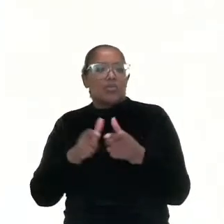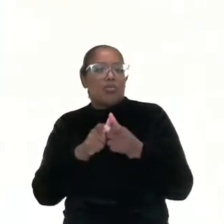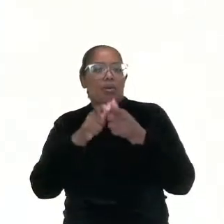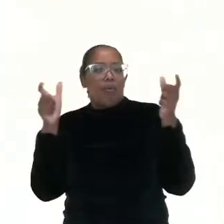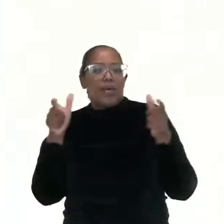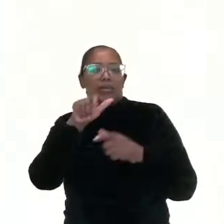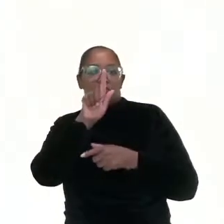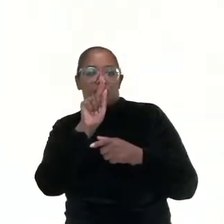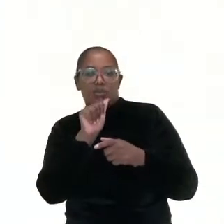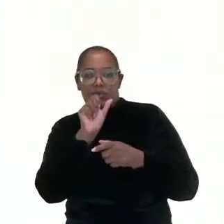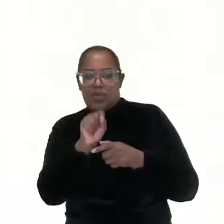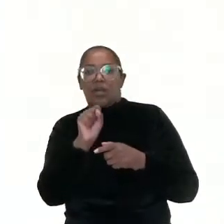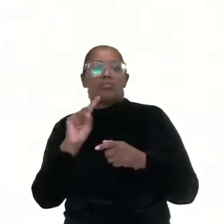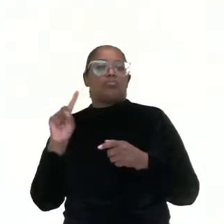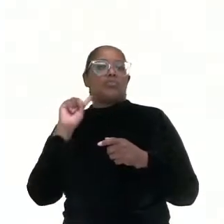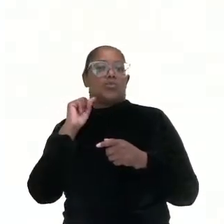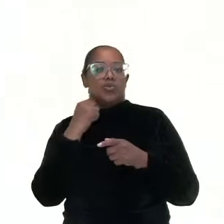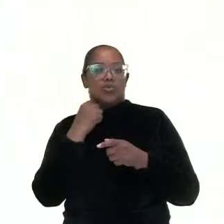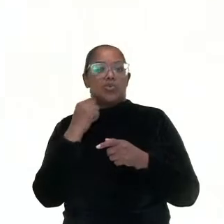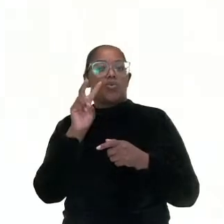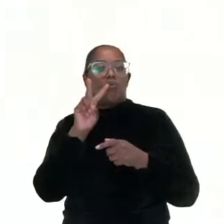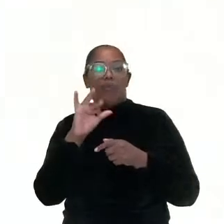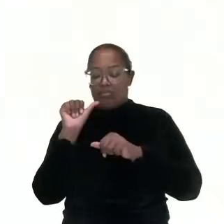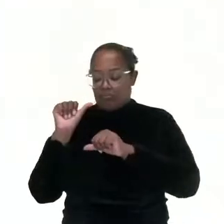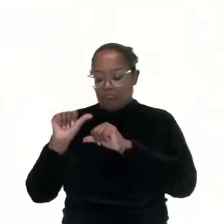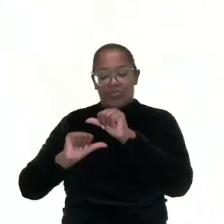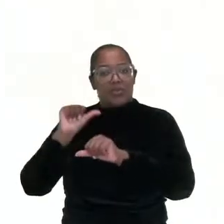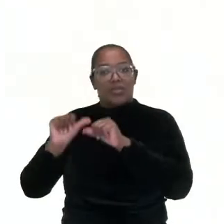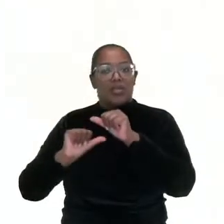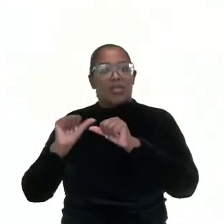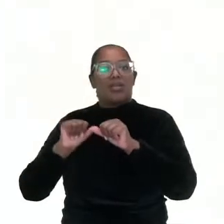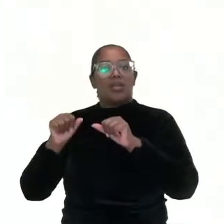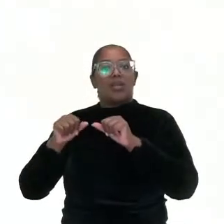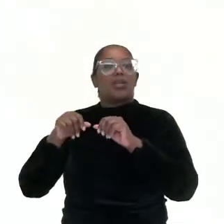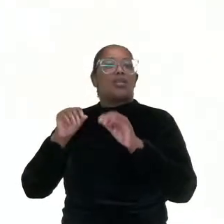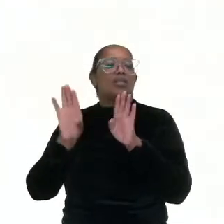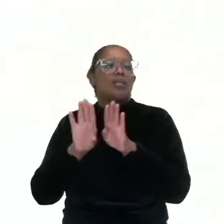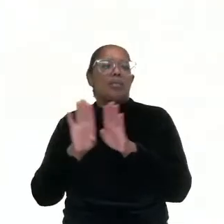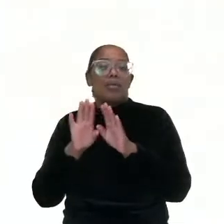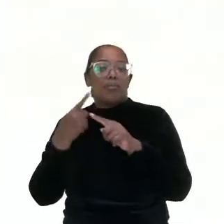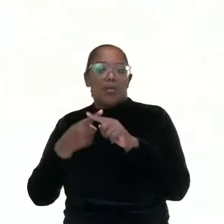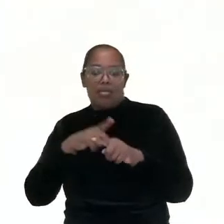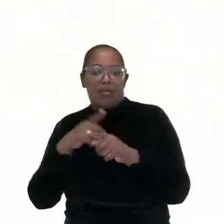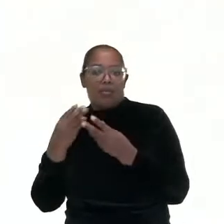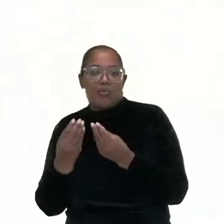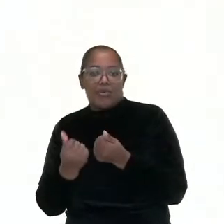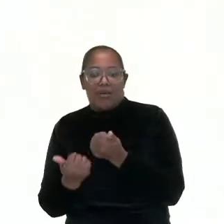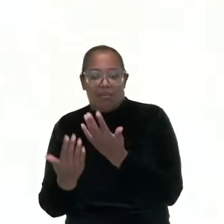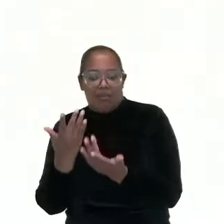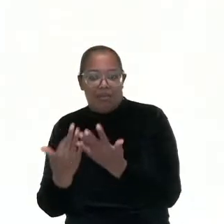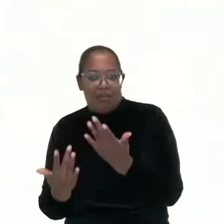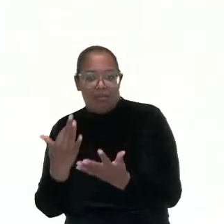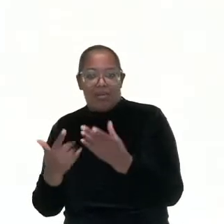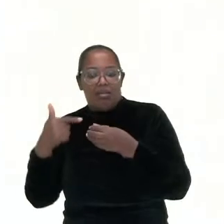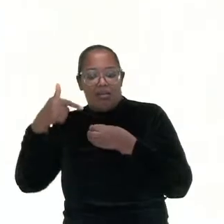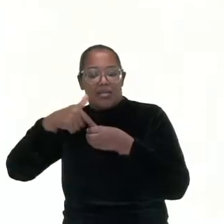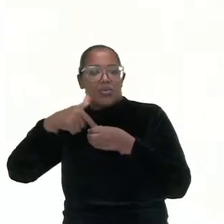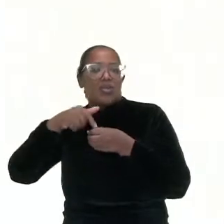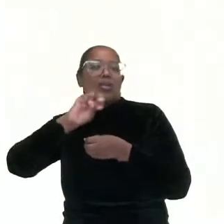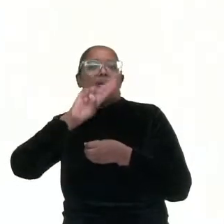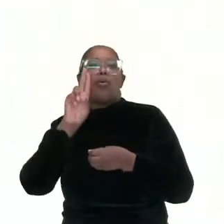do carbono nos oceanos, no solo, na atmosfera e nos organismos vivos. O carbono é o principal elemento que compõe as